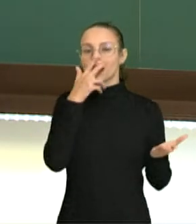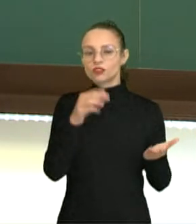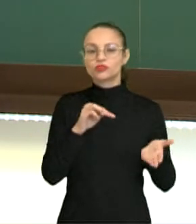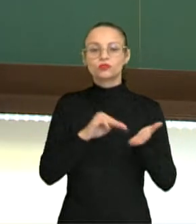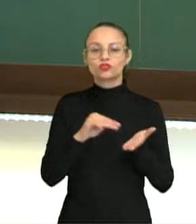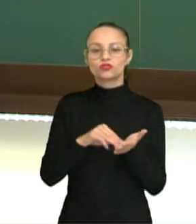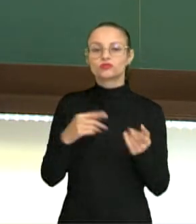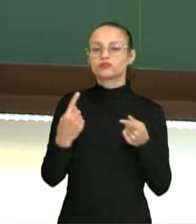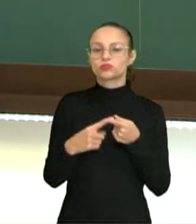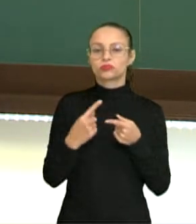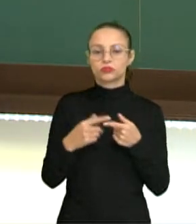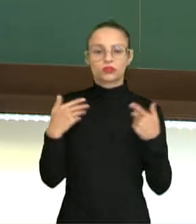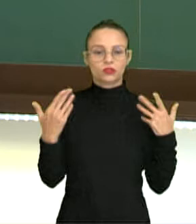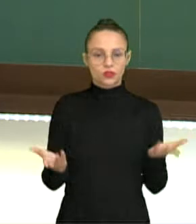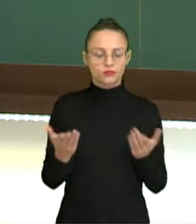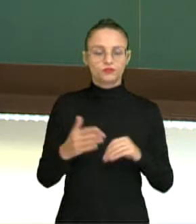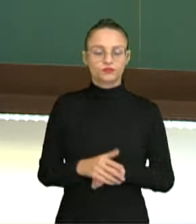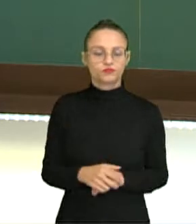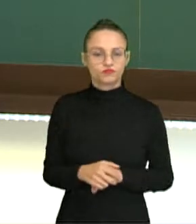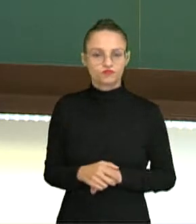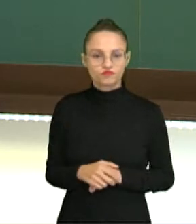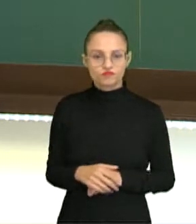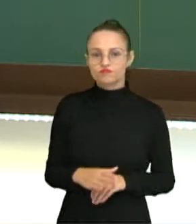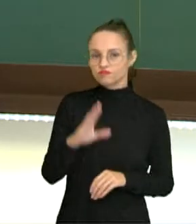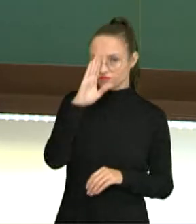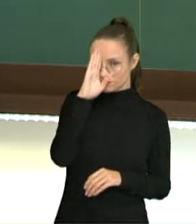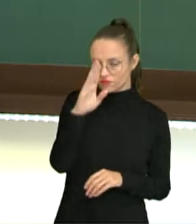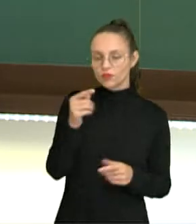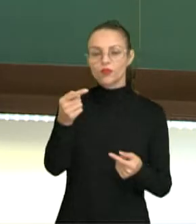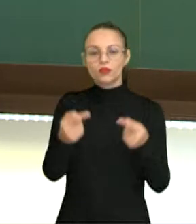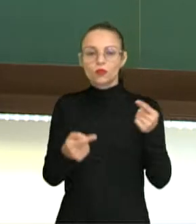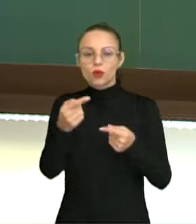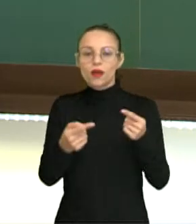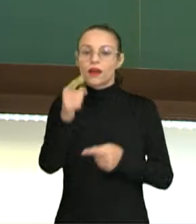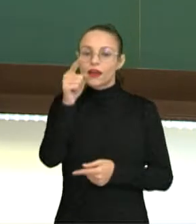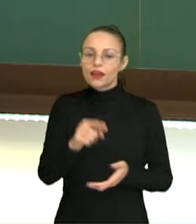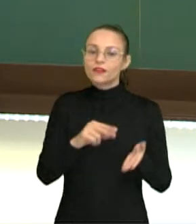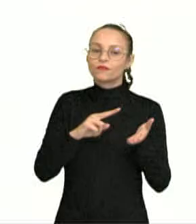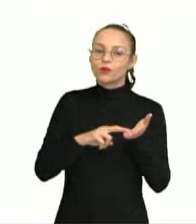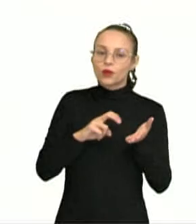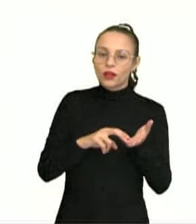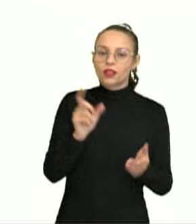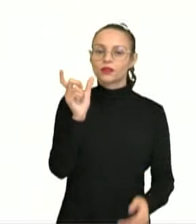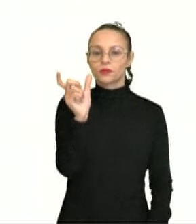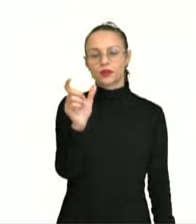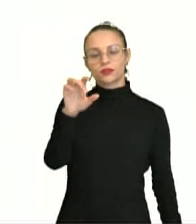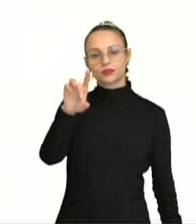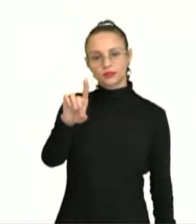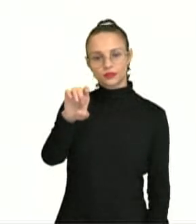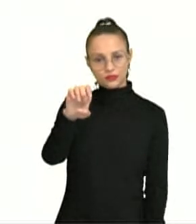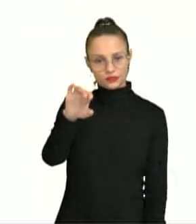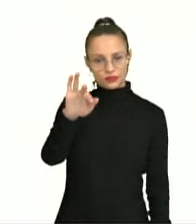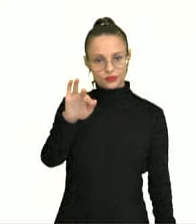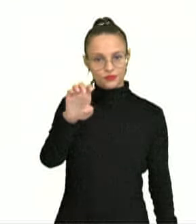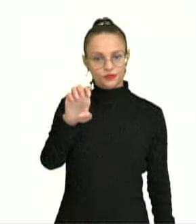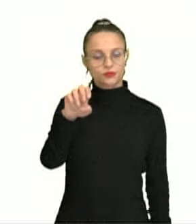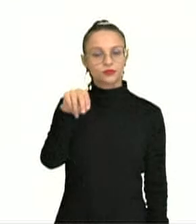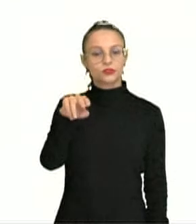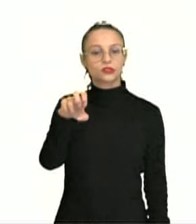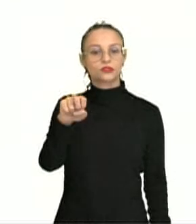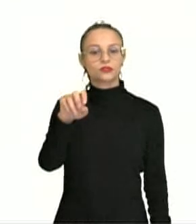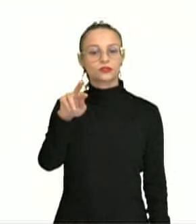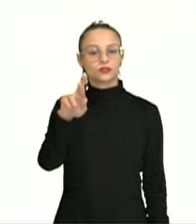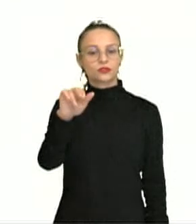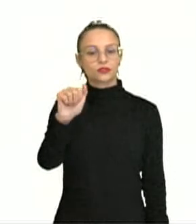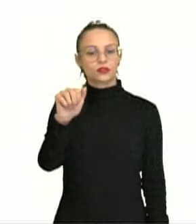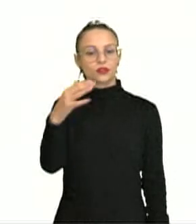dele? Então, o centro das discussões do escritor é o vocábulo, a palavra defenestração. Na letra